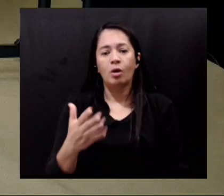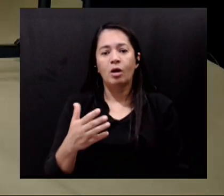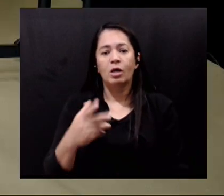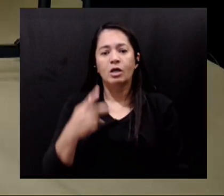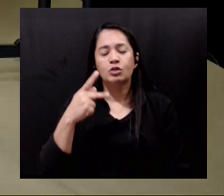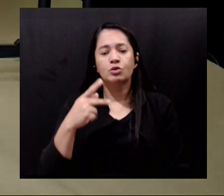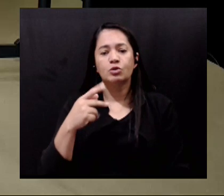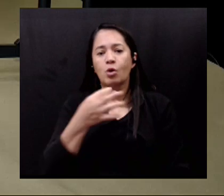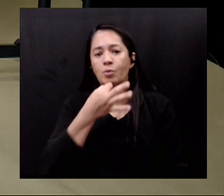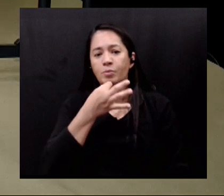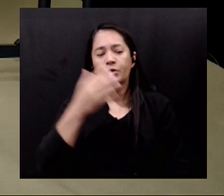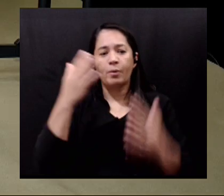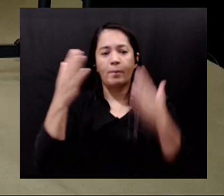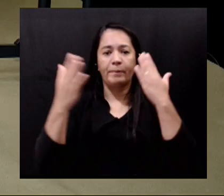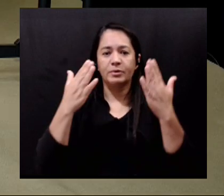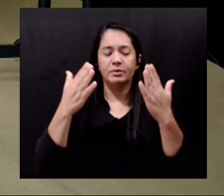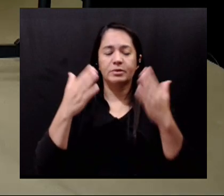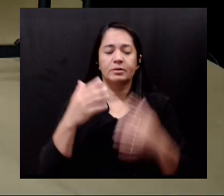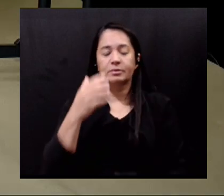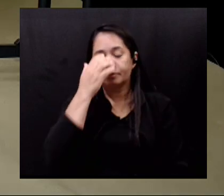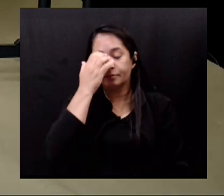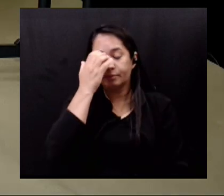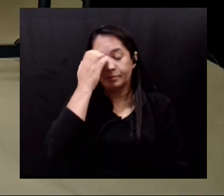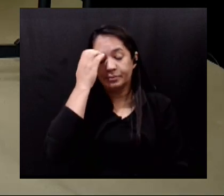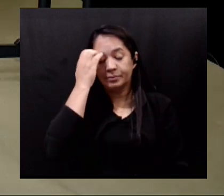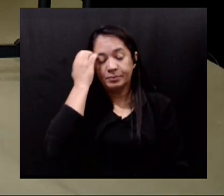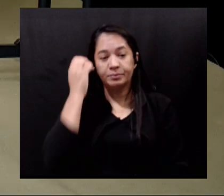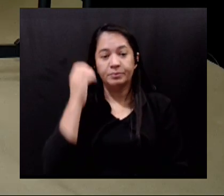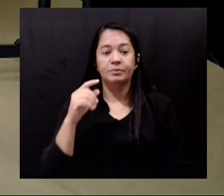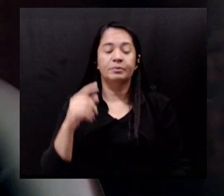essa pergunta da Elaine do Jardim Nova América?